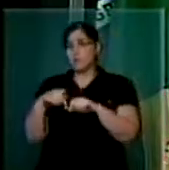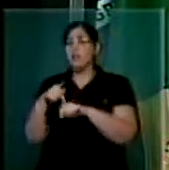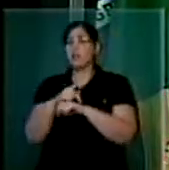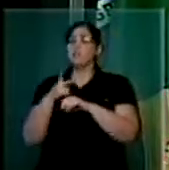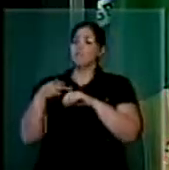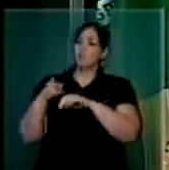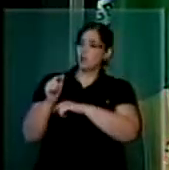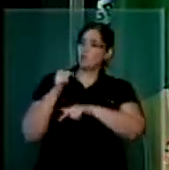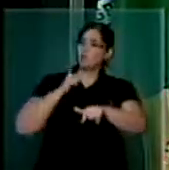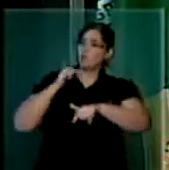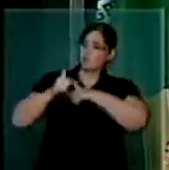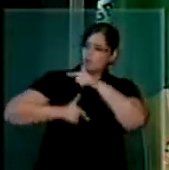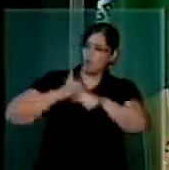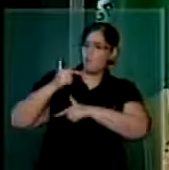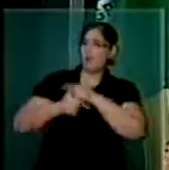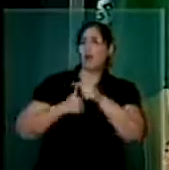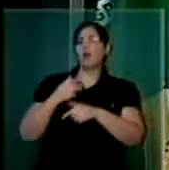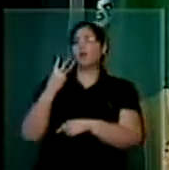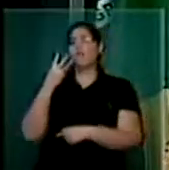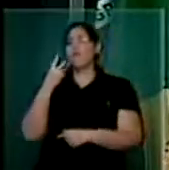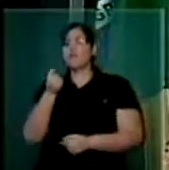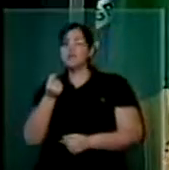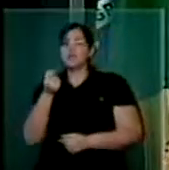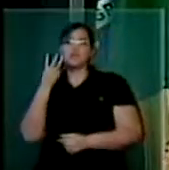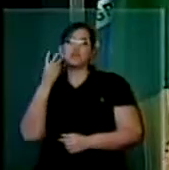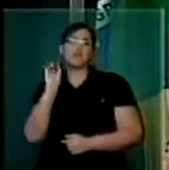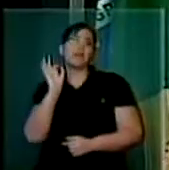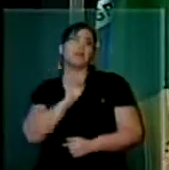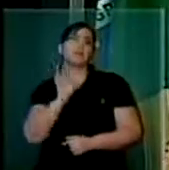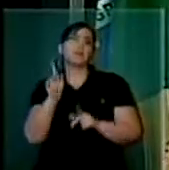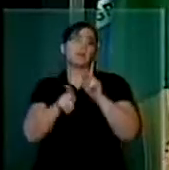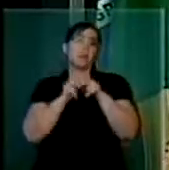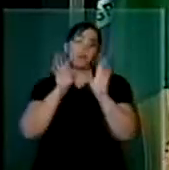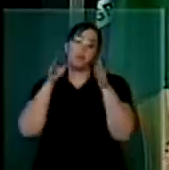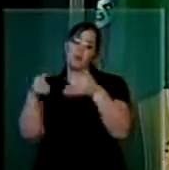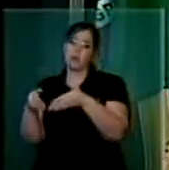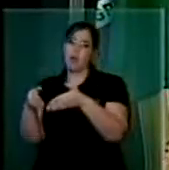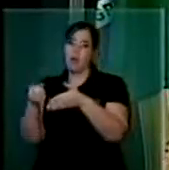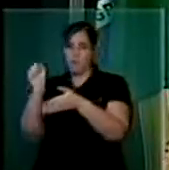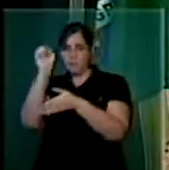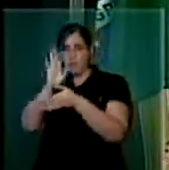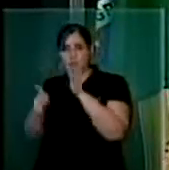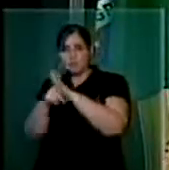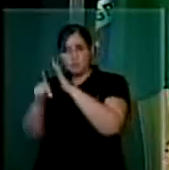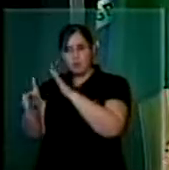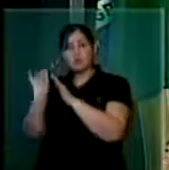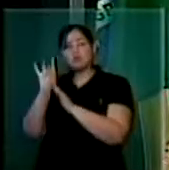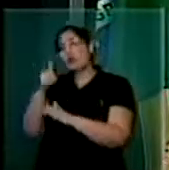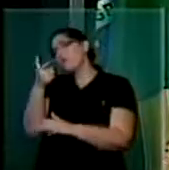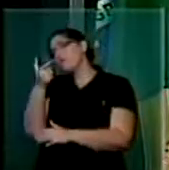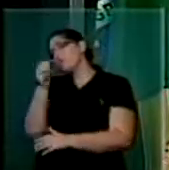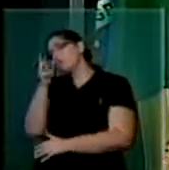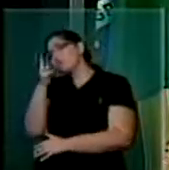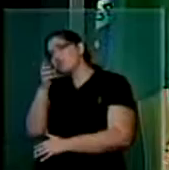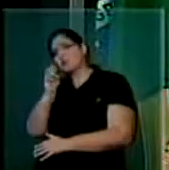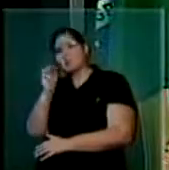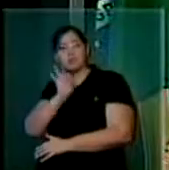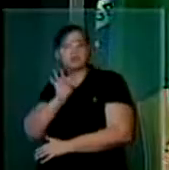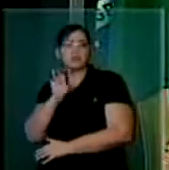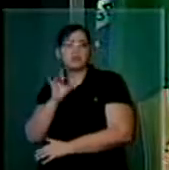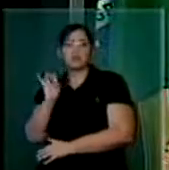sempre trabalhou para 20% e 30%. O Brasil dessa gente é apenas 20% e 30%.